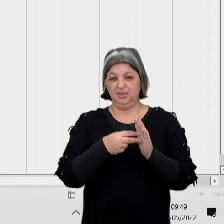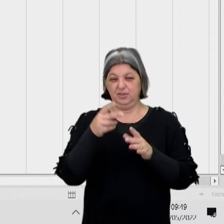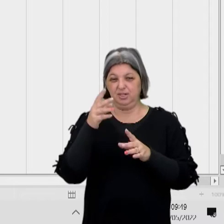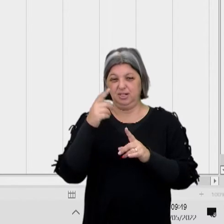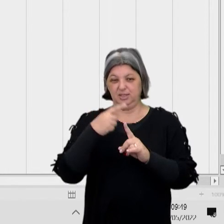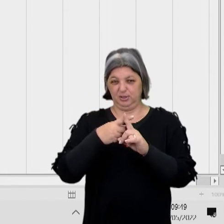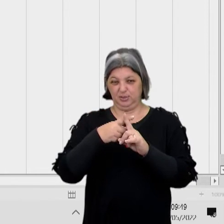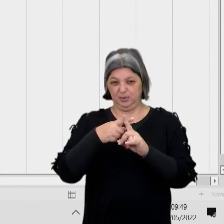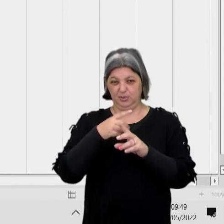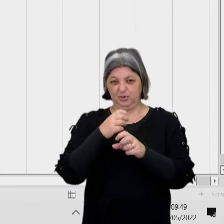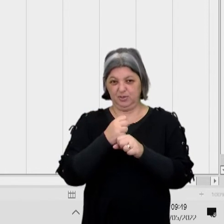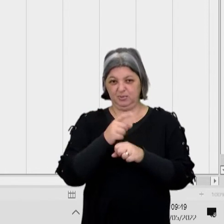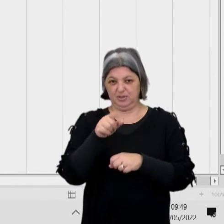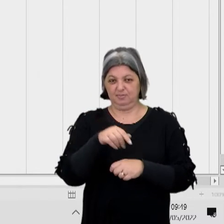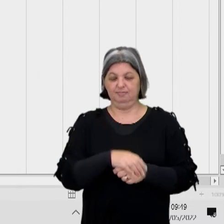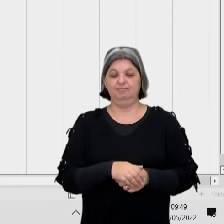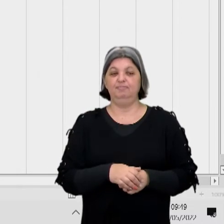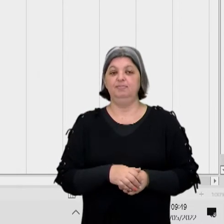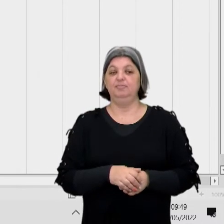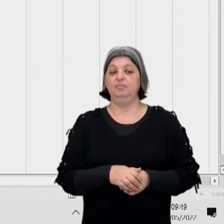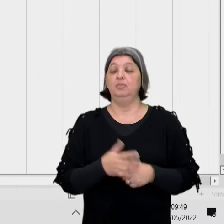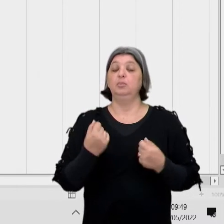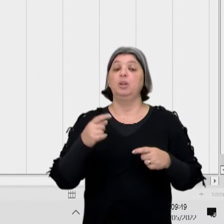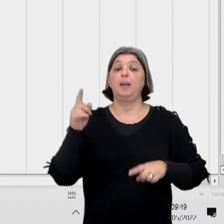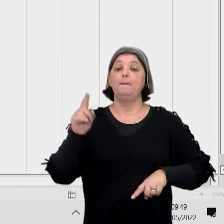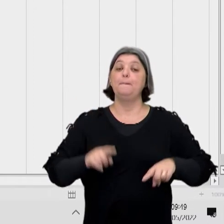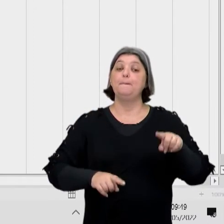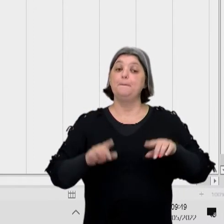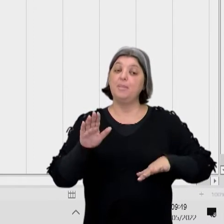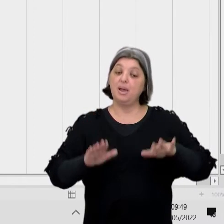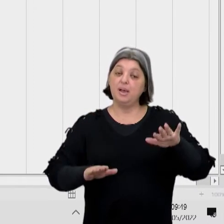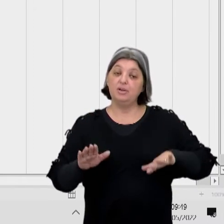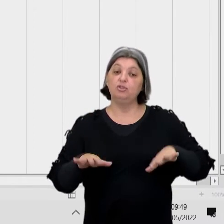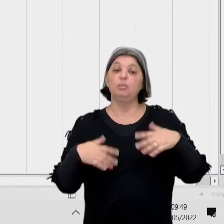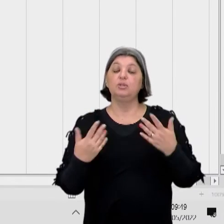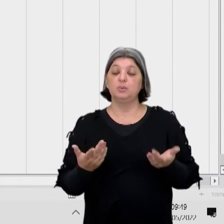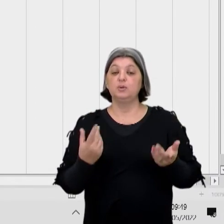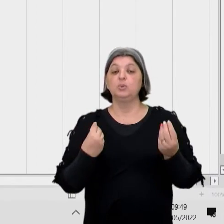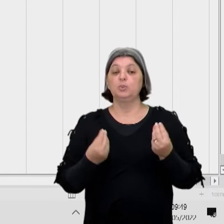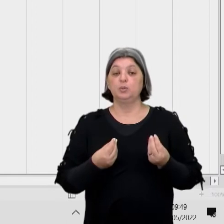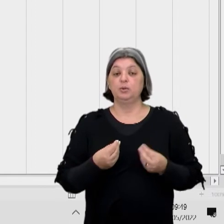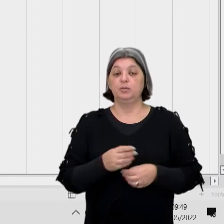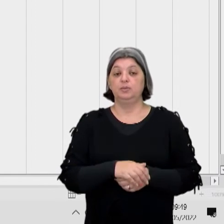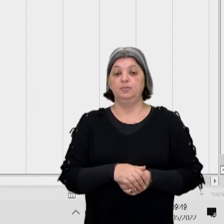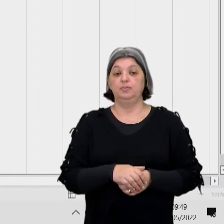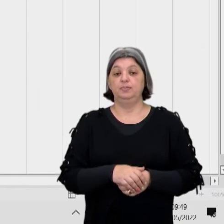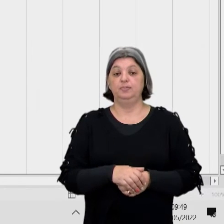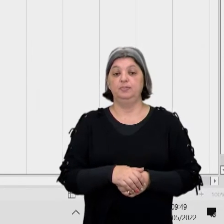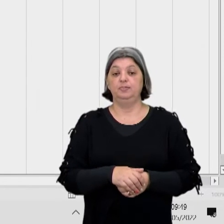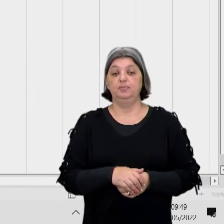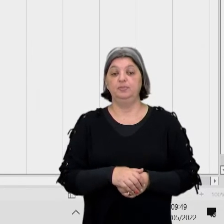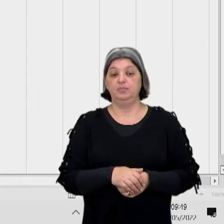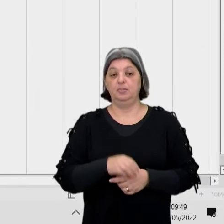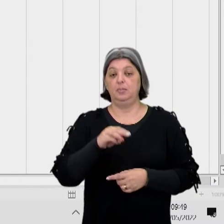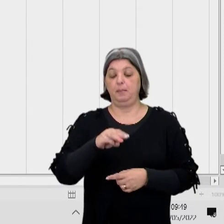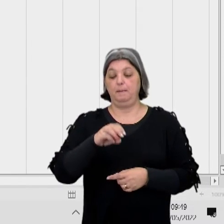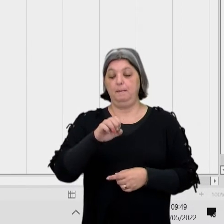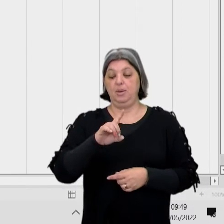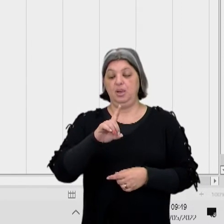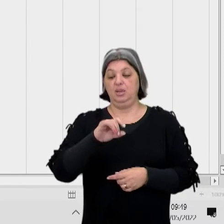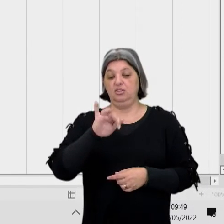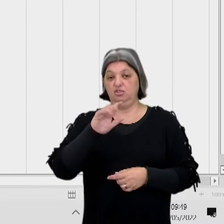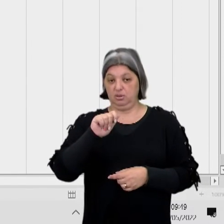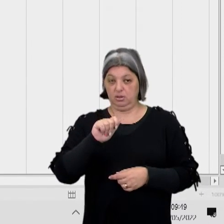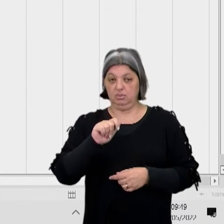digitar o quê? Aí vejo o que eu estou querendo. Estou querendo a média, tá? Então eu vou digitar média, tem que digitar certinho. Aí vou